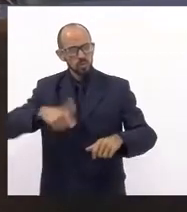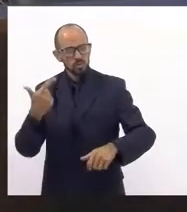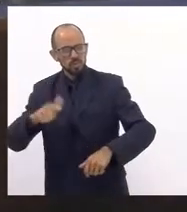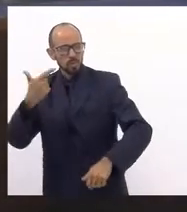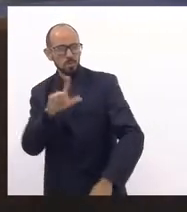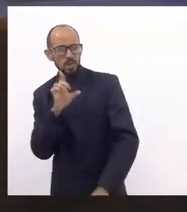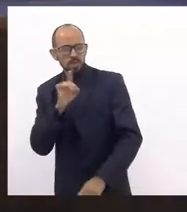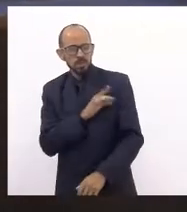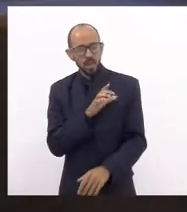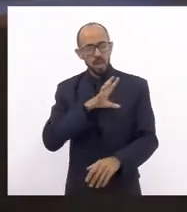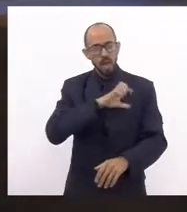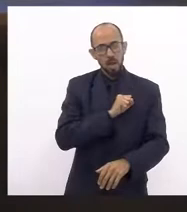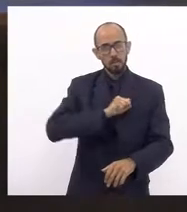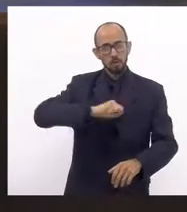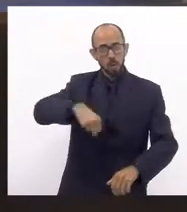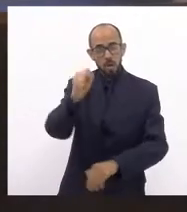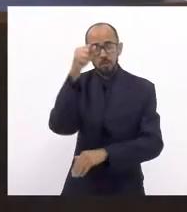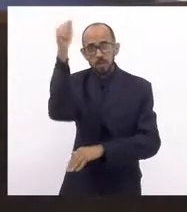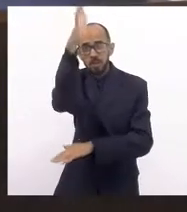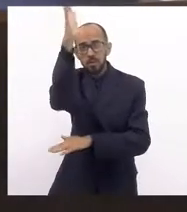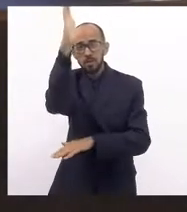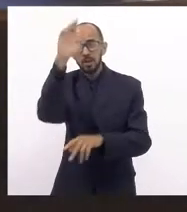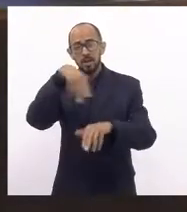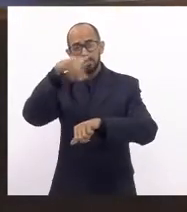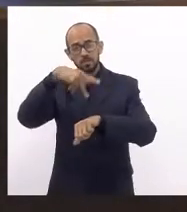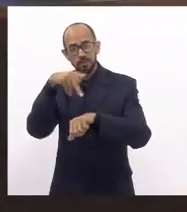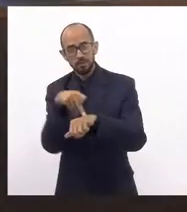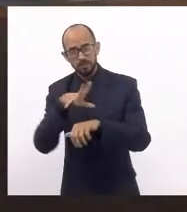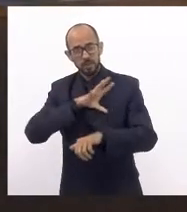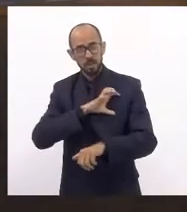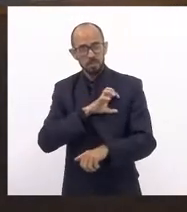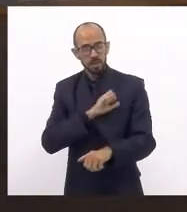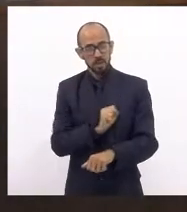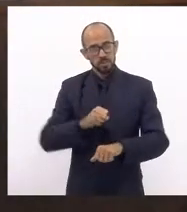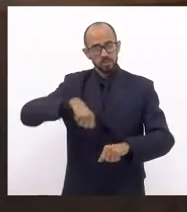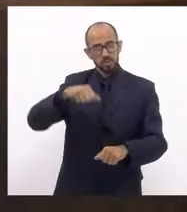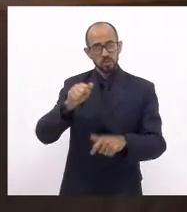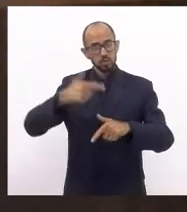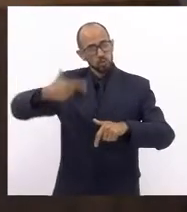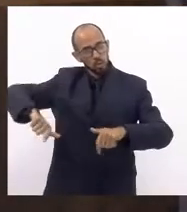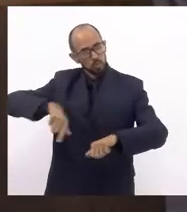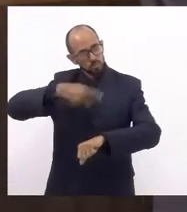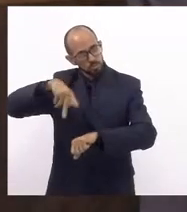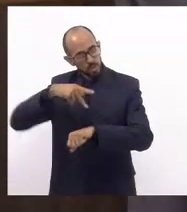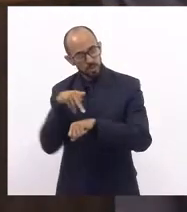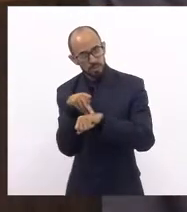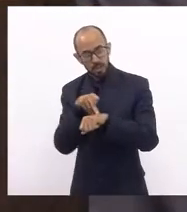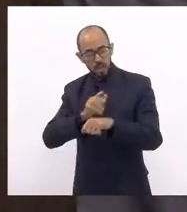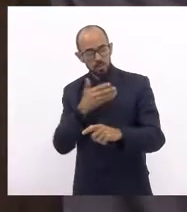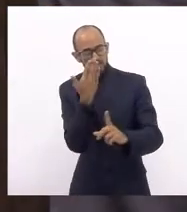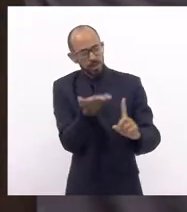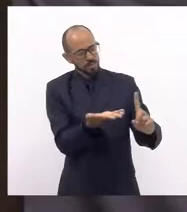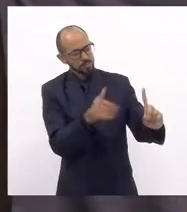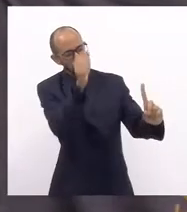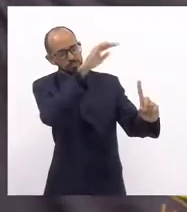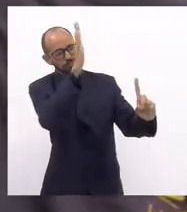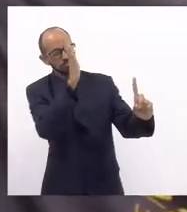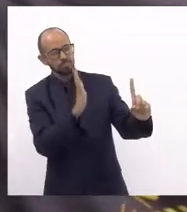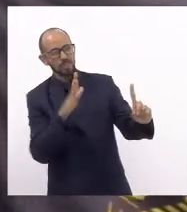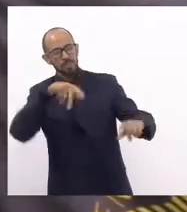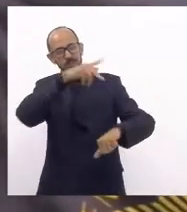que adora a própria morte ter adorada. Entre outras mil és tu, Brasil, a pátria